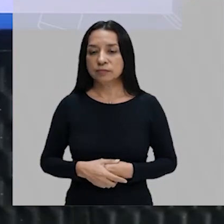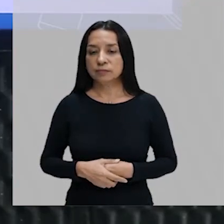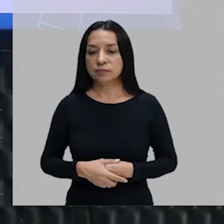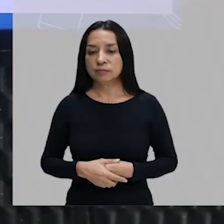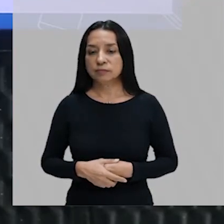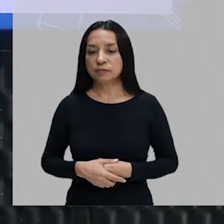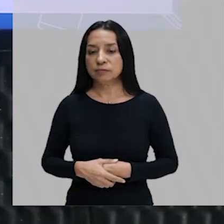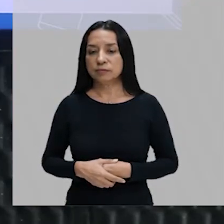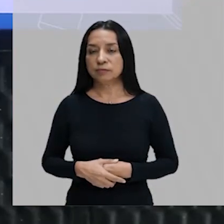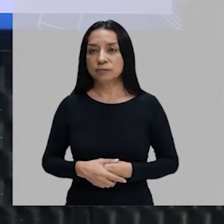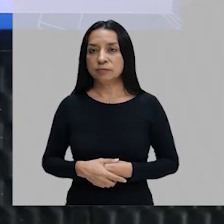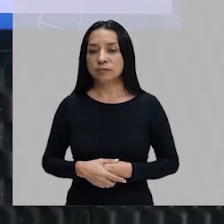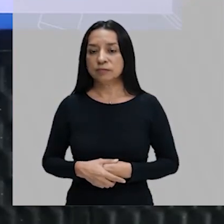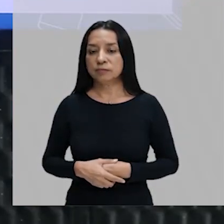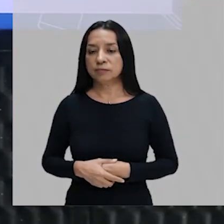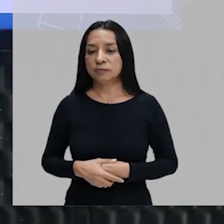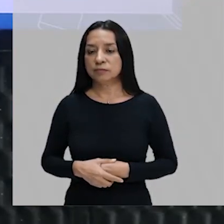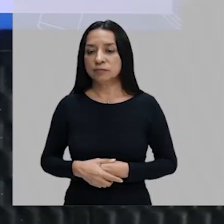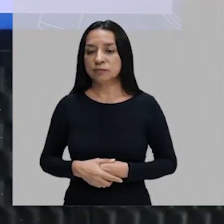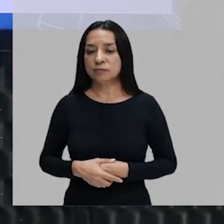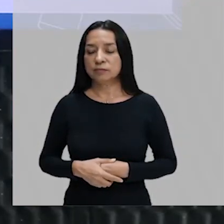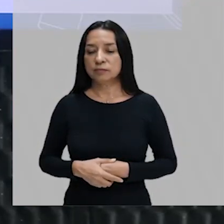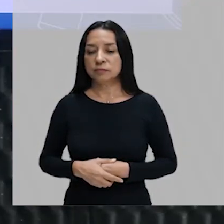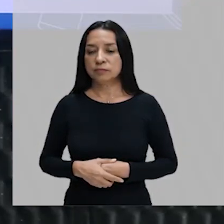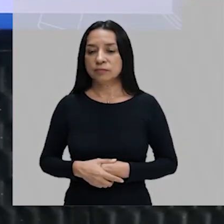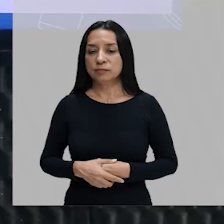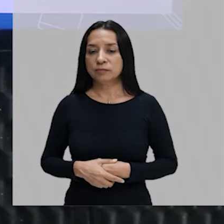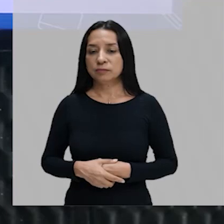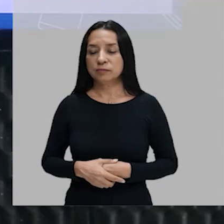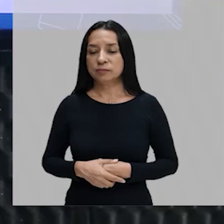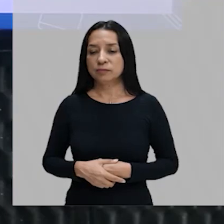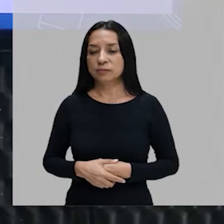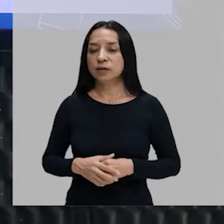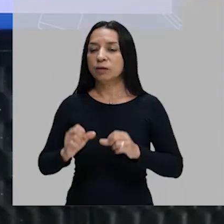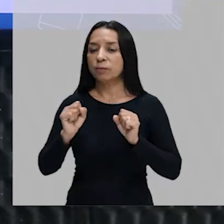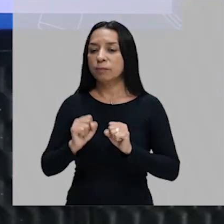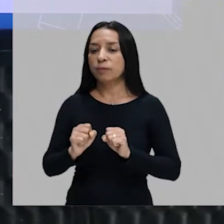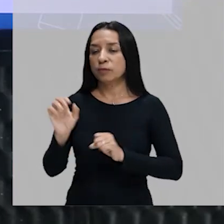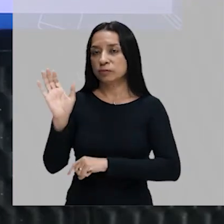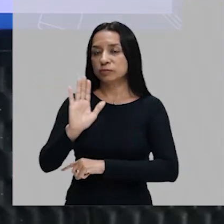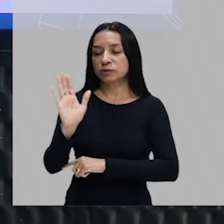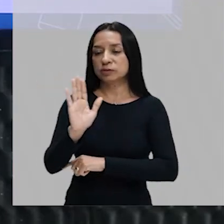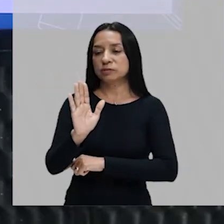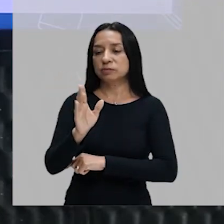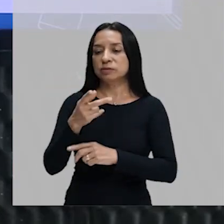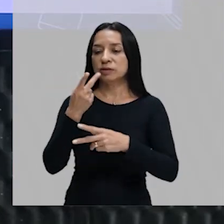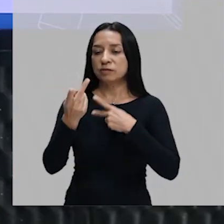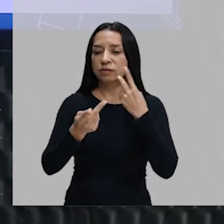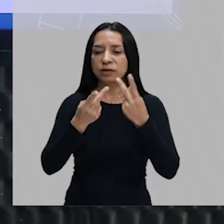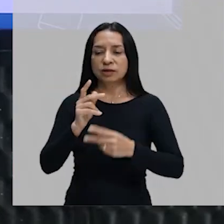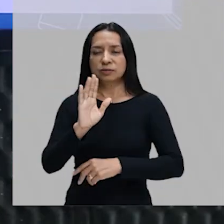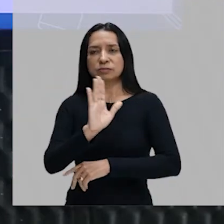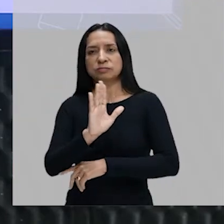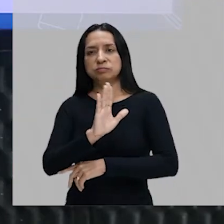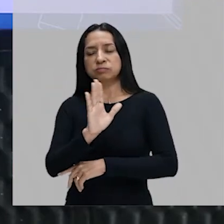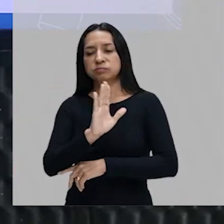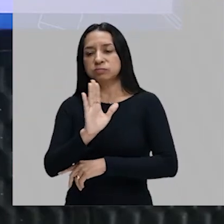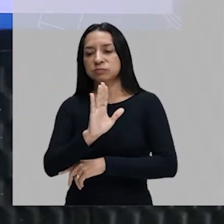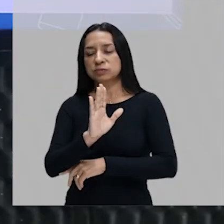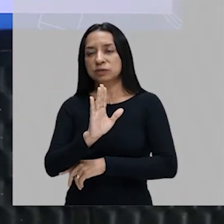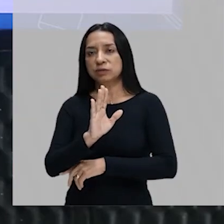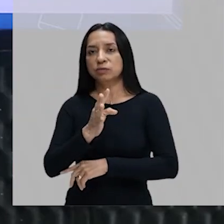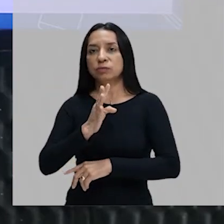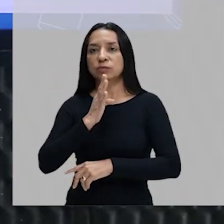ou um cuídate, tá? Cuídate. Então, eu posso me despedir dizendo até logo, tá?